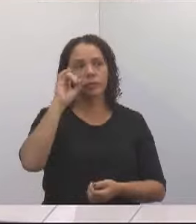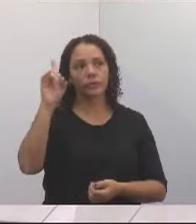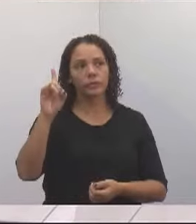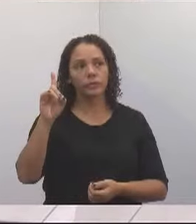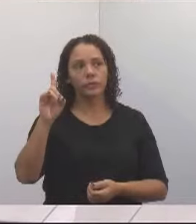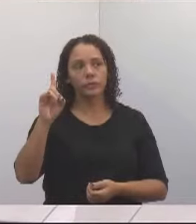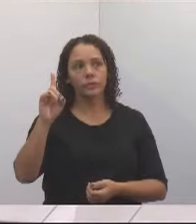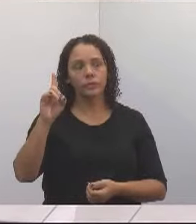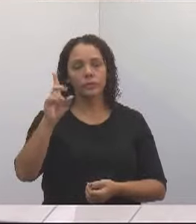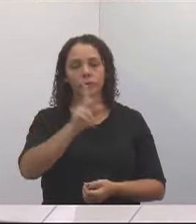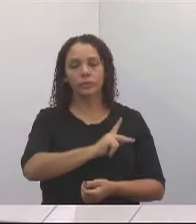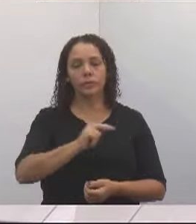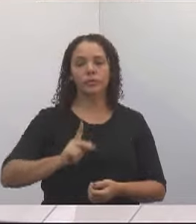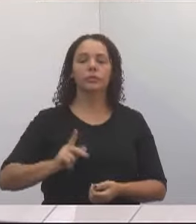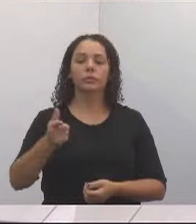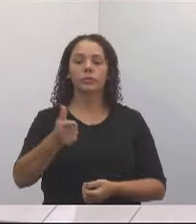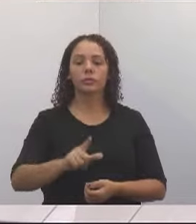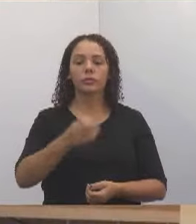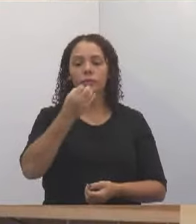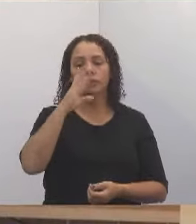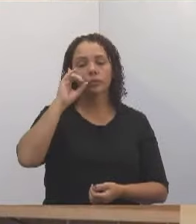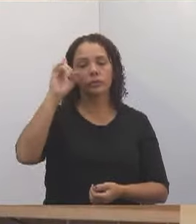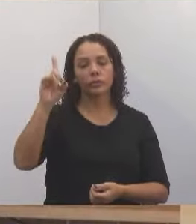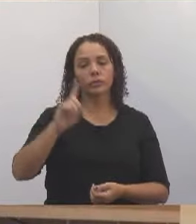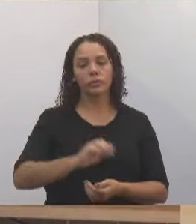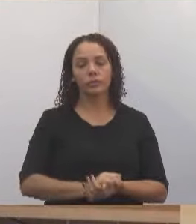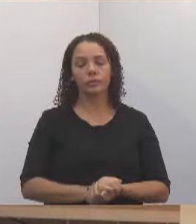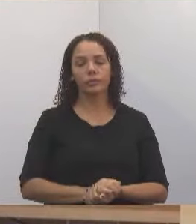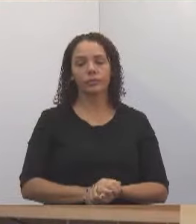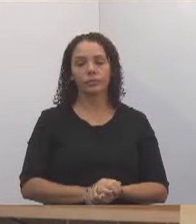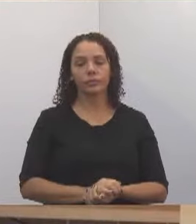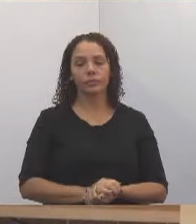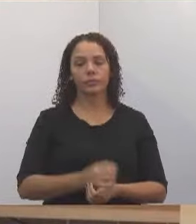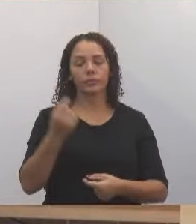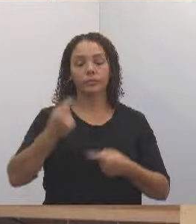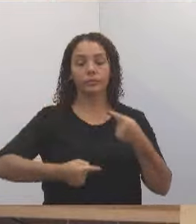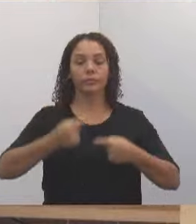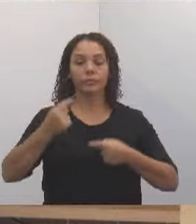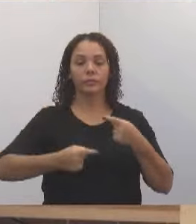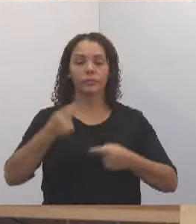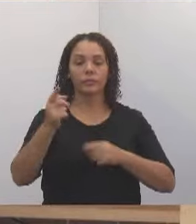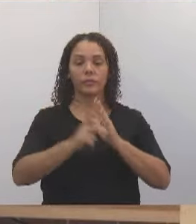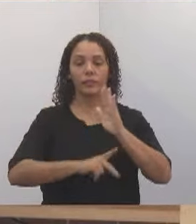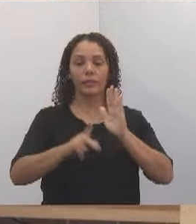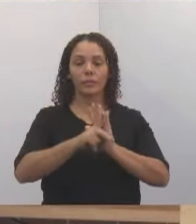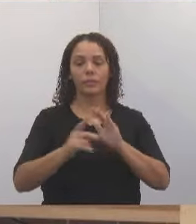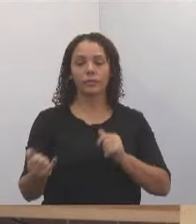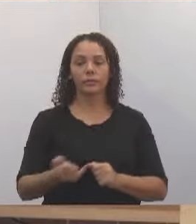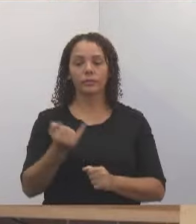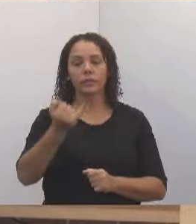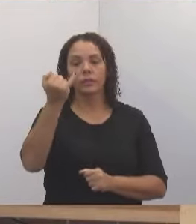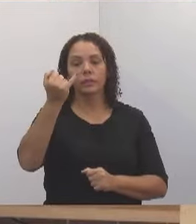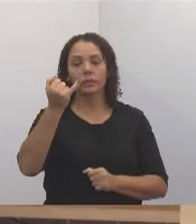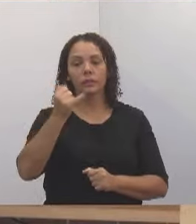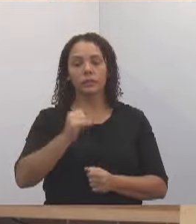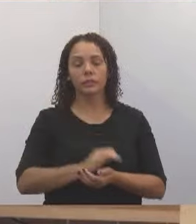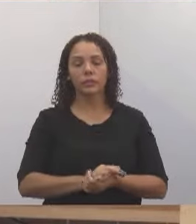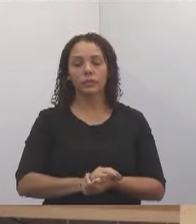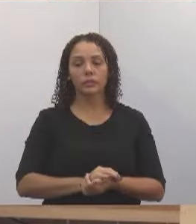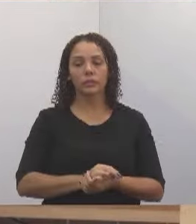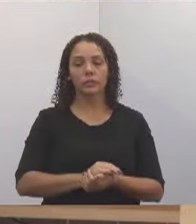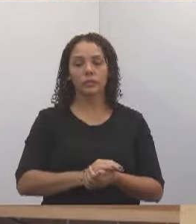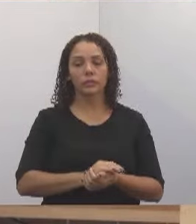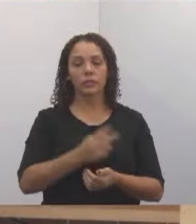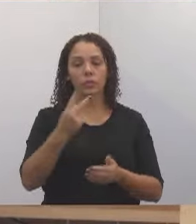Bom dia, presidente. Mais uma vez, bom dia. Aqui na discutir esse projeto importante aí, que vai ser em duas instâncias,